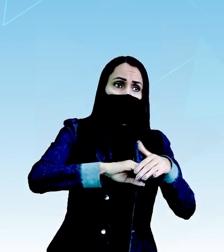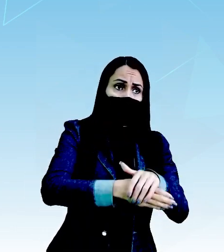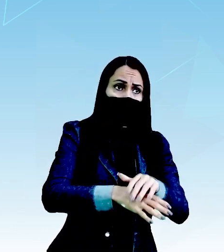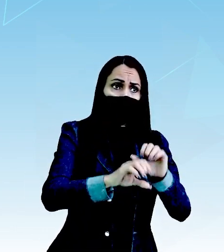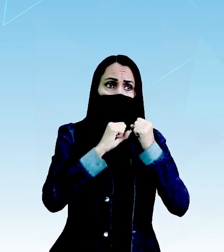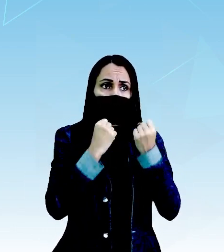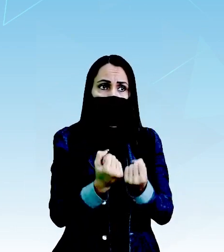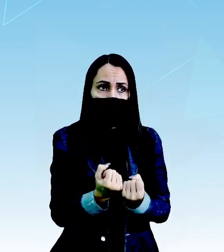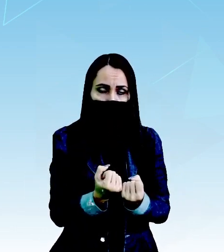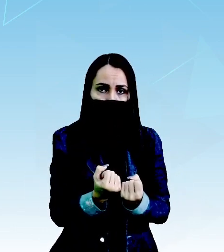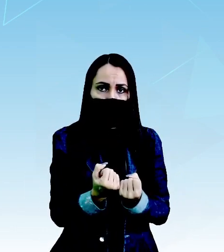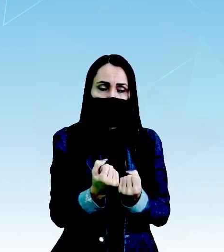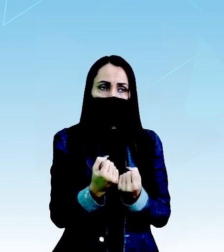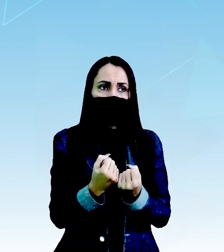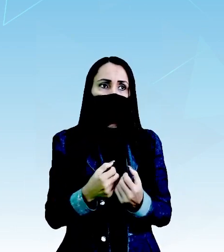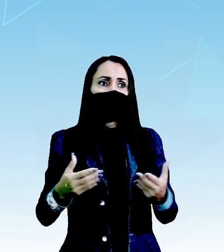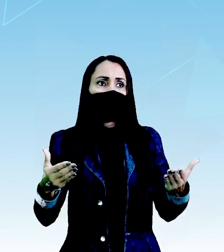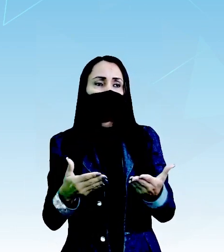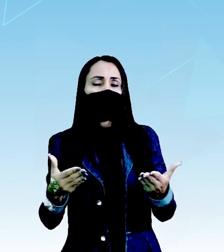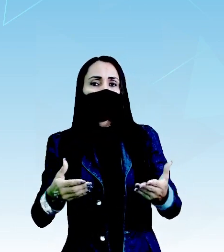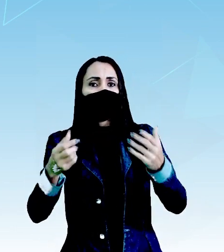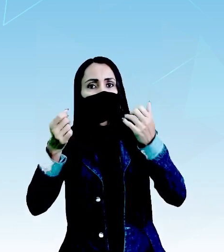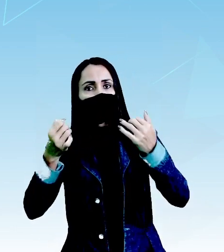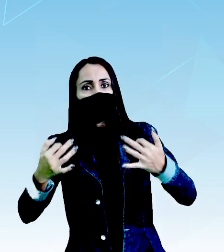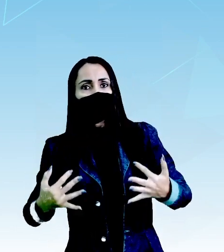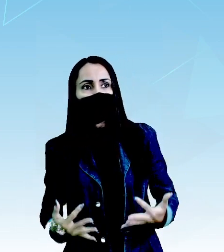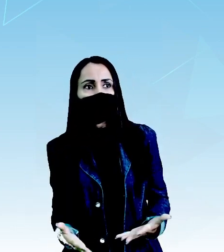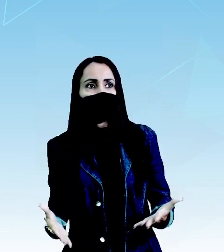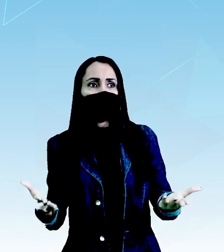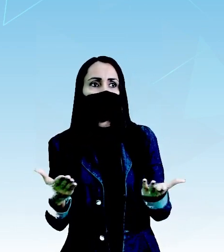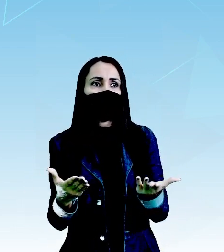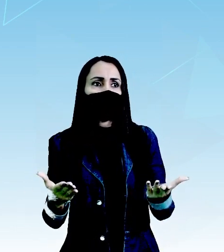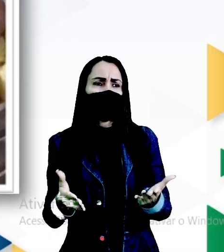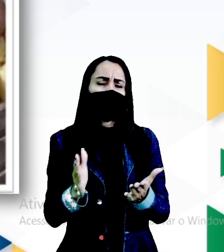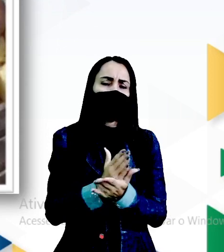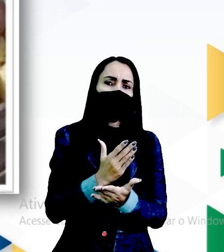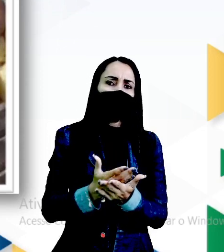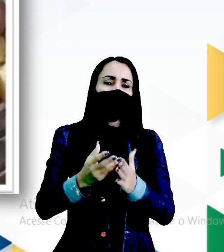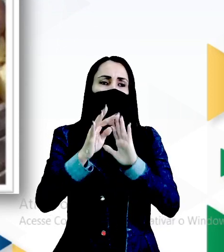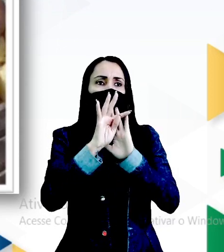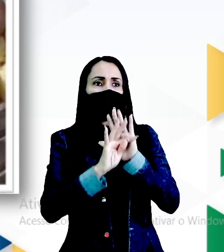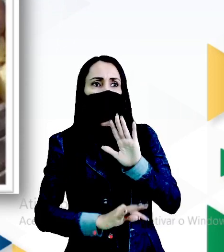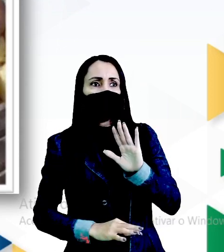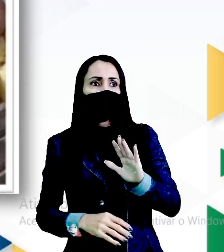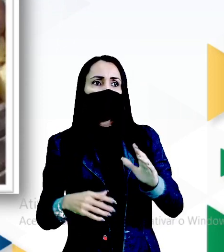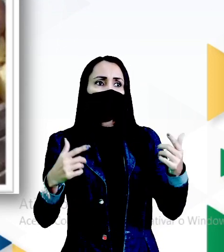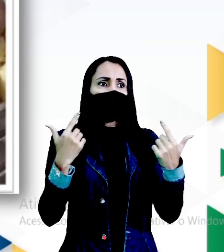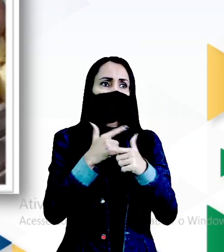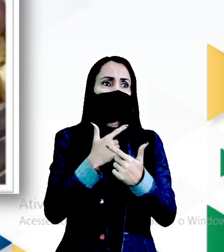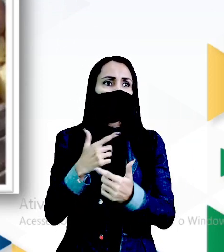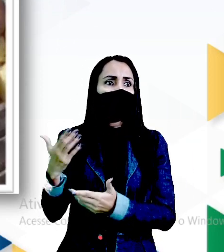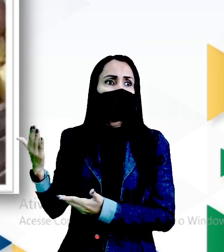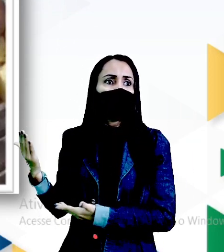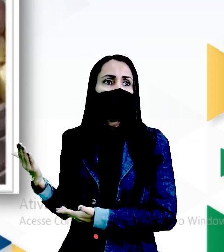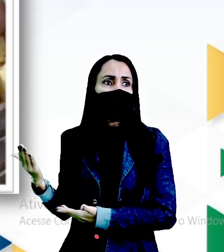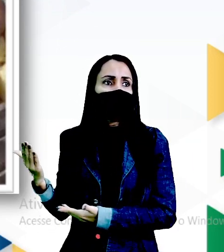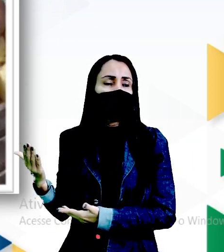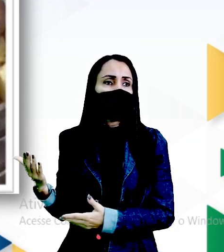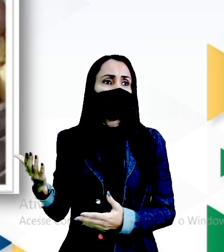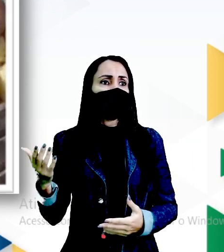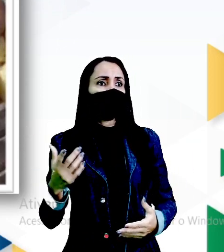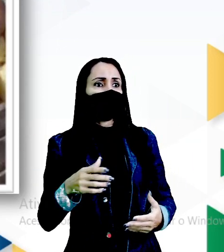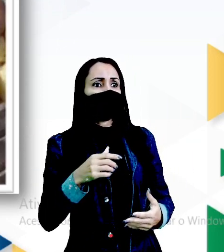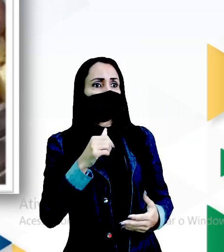social. E aqui trago para vocês alguns textos. Olha, texto de humor, certo? O menino